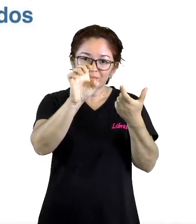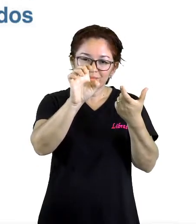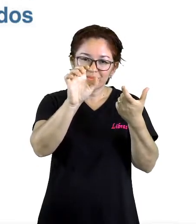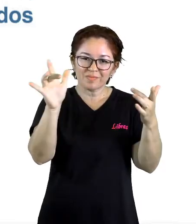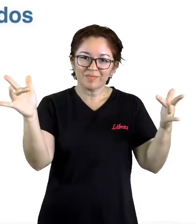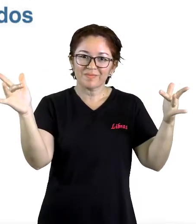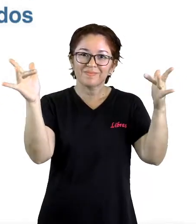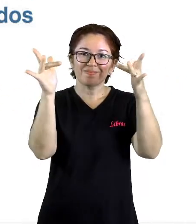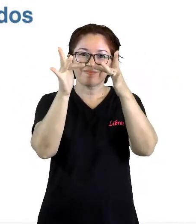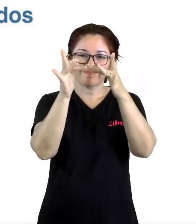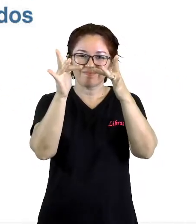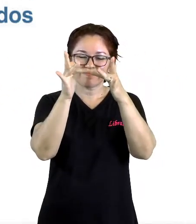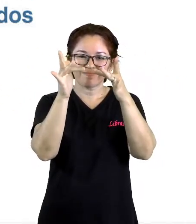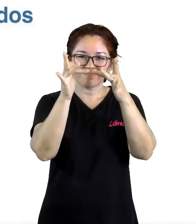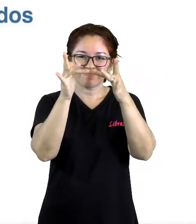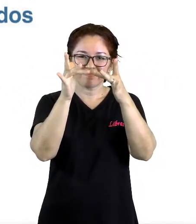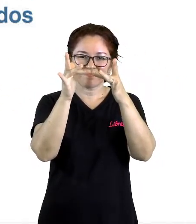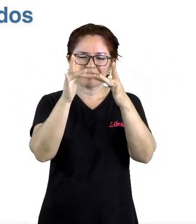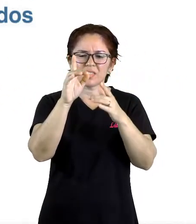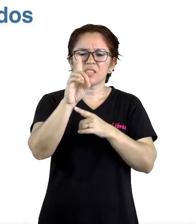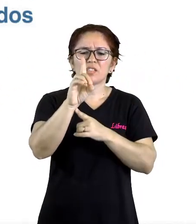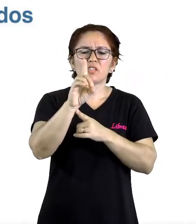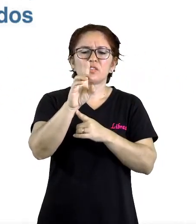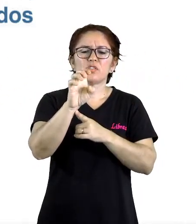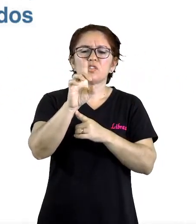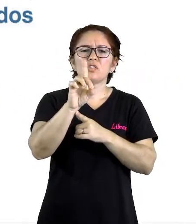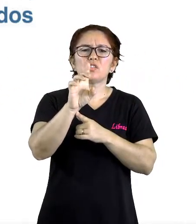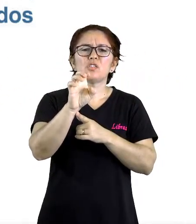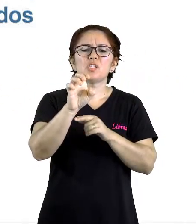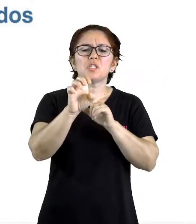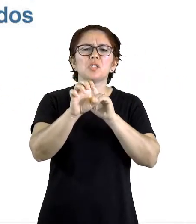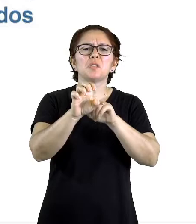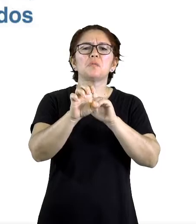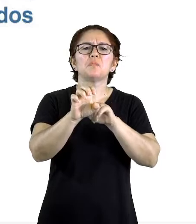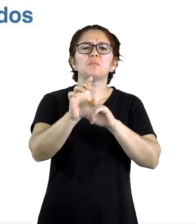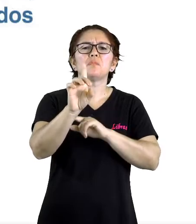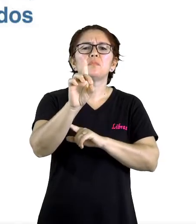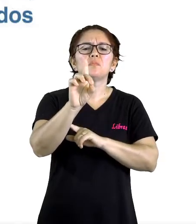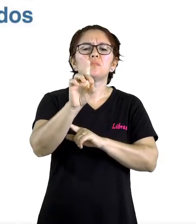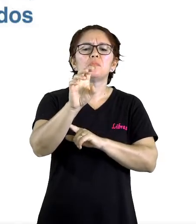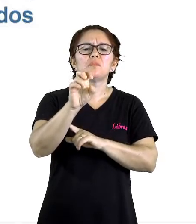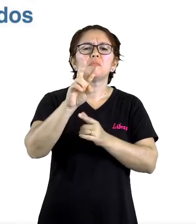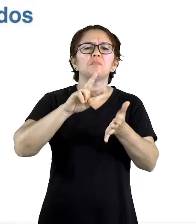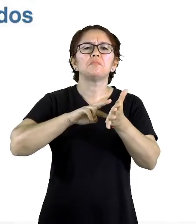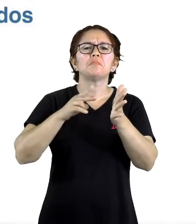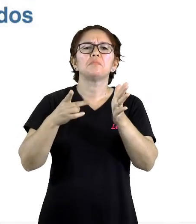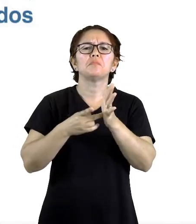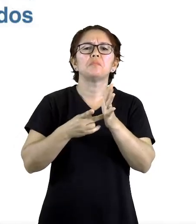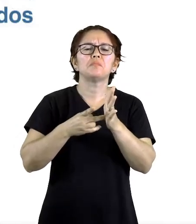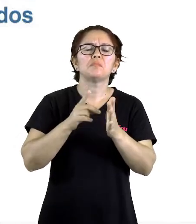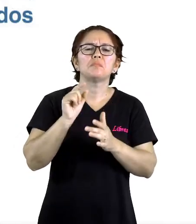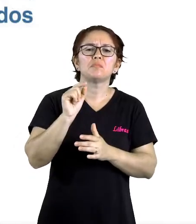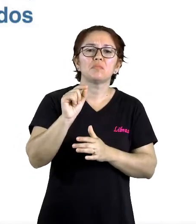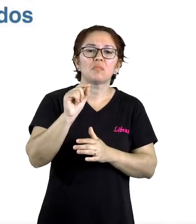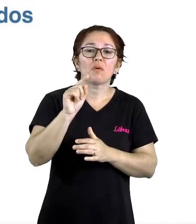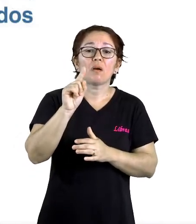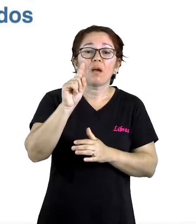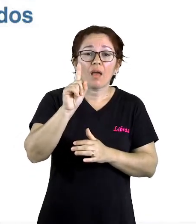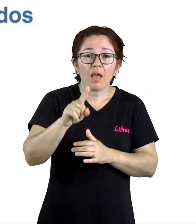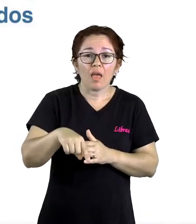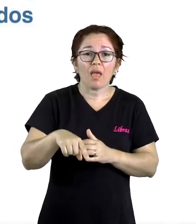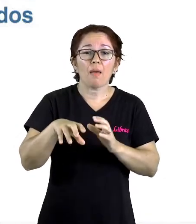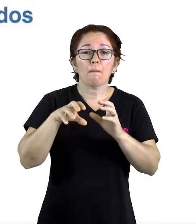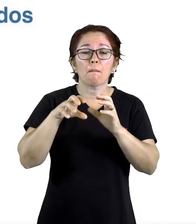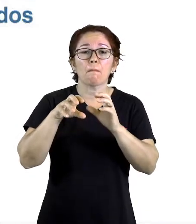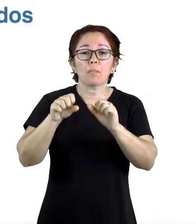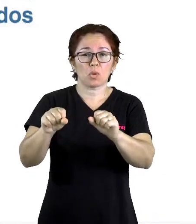tem a ideia de que? Ele passa a ideia de que? Qual o valor semântico dessa preposição? De posse, arquivos de